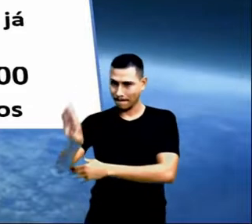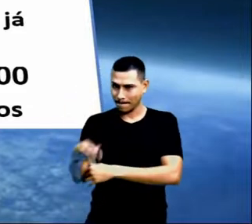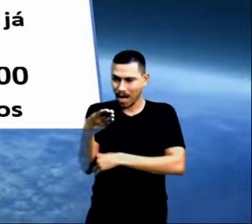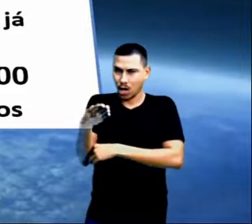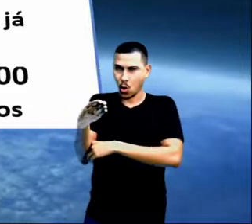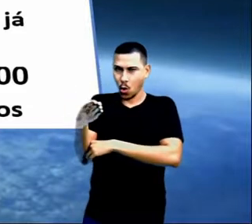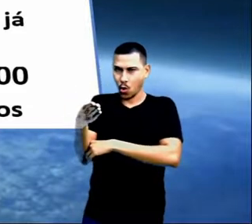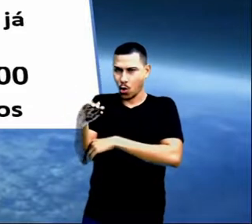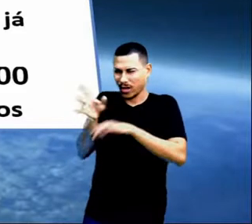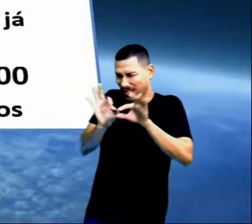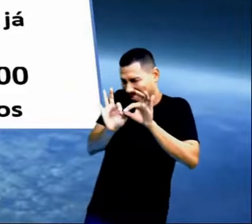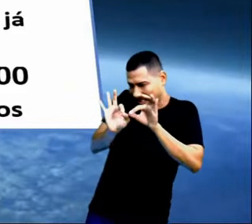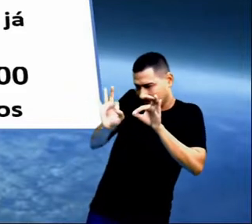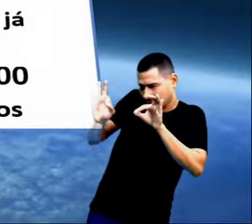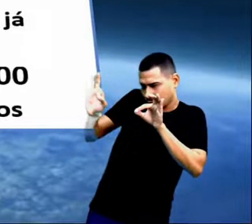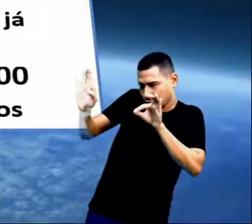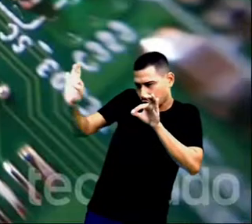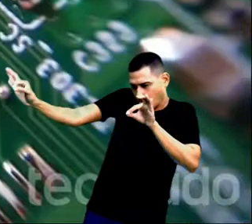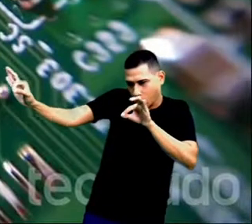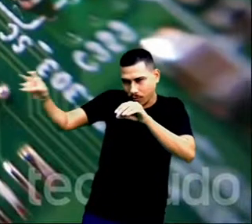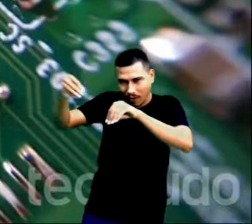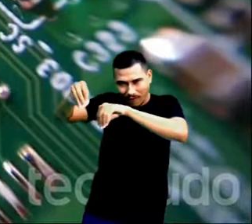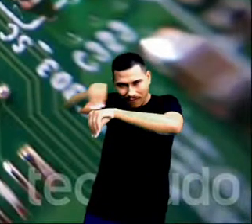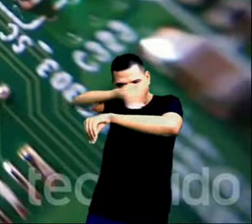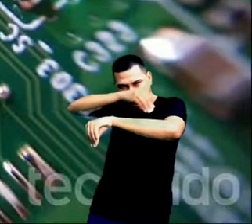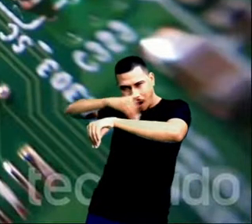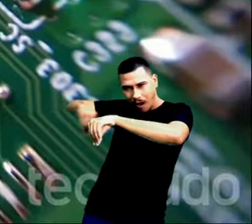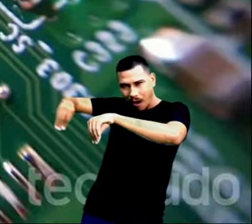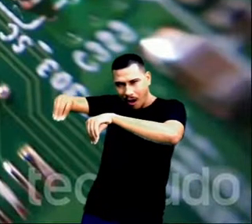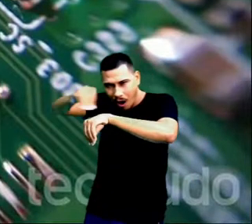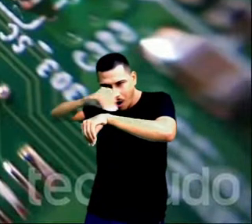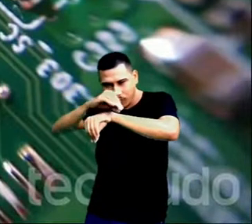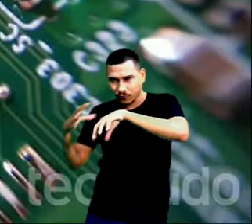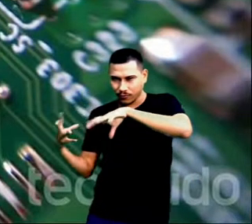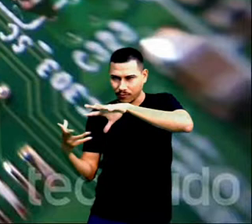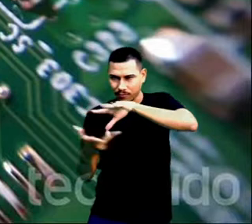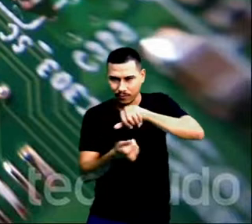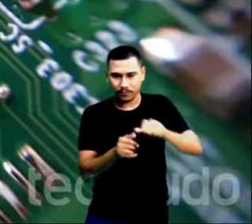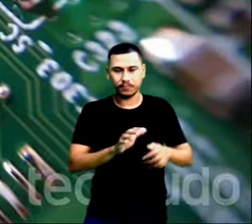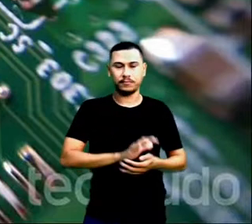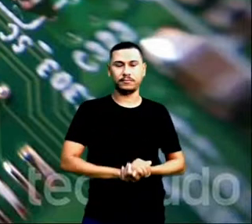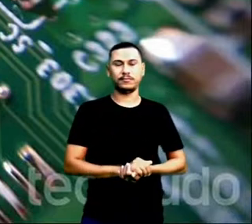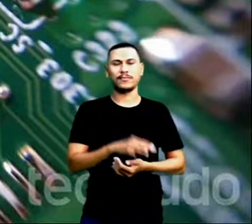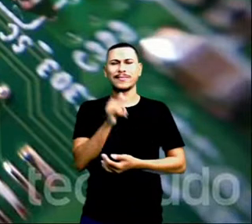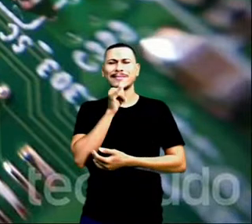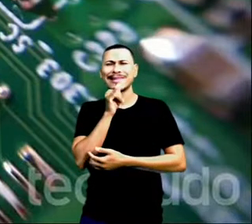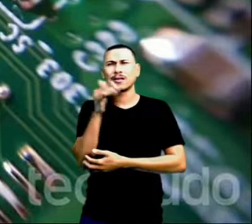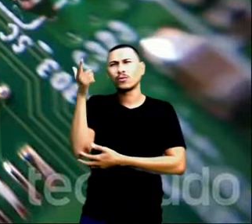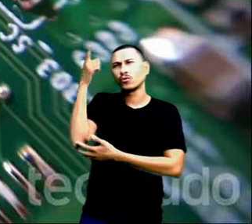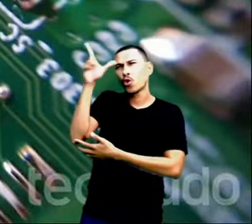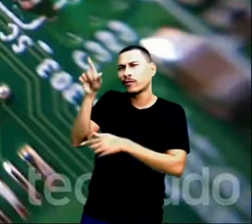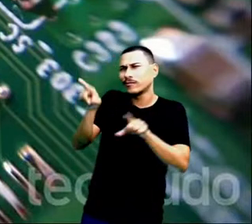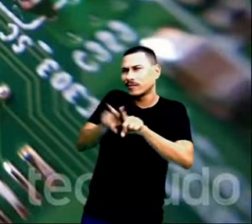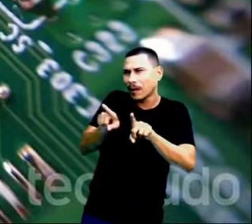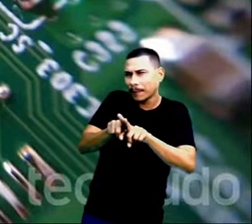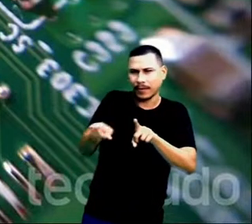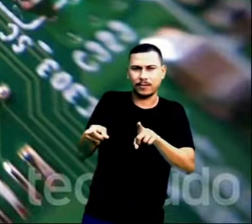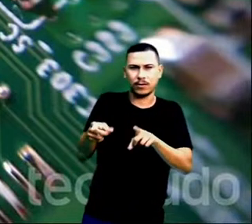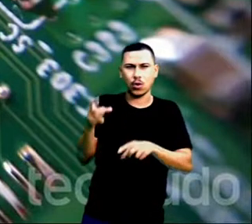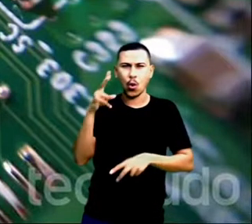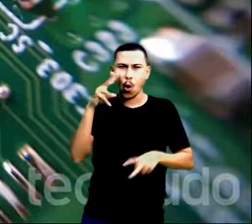quilômetros em torno do planeta O Outro exemplo é o exemplo dos